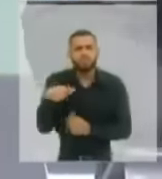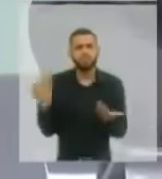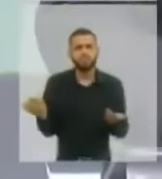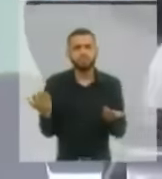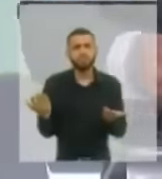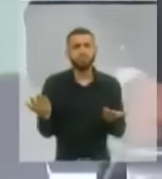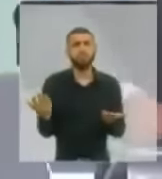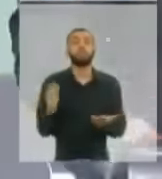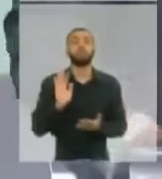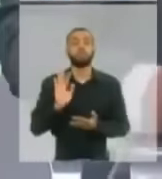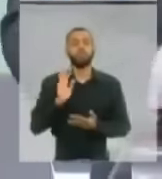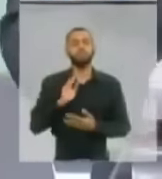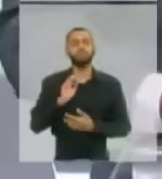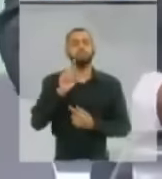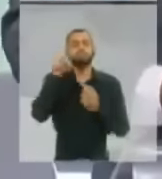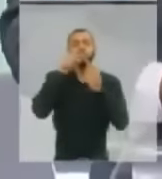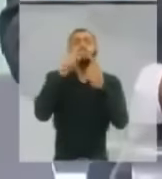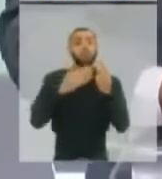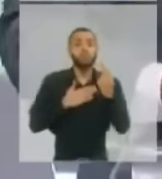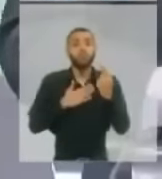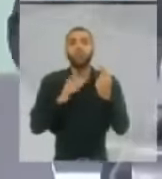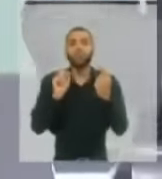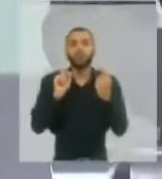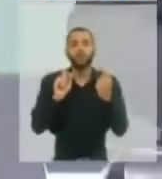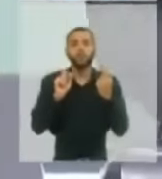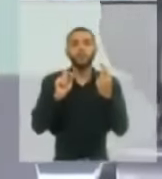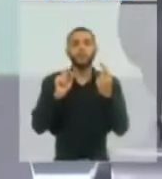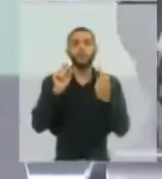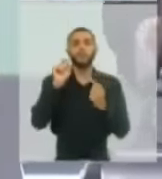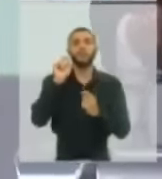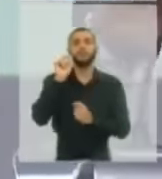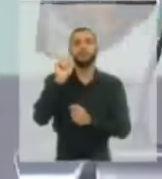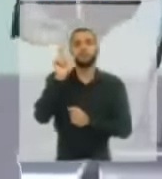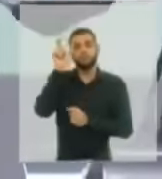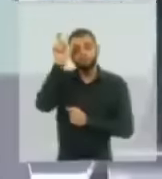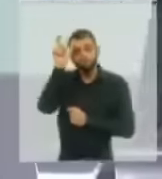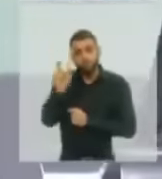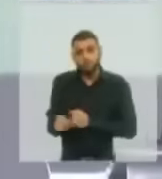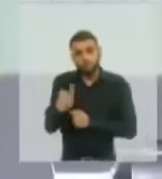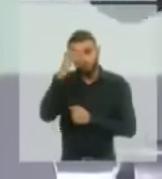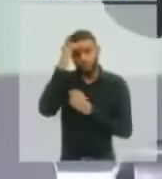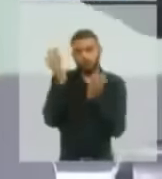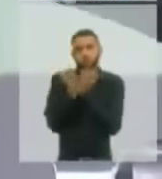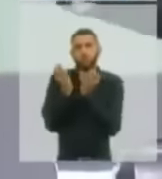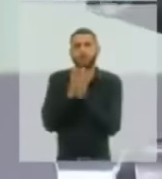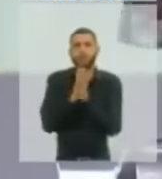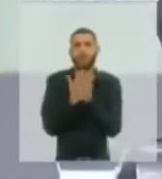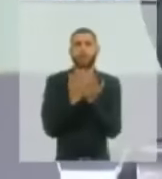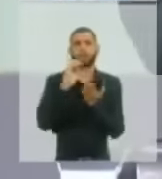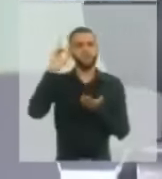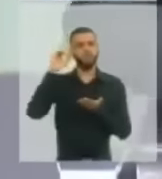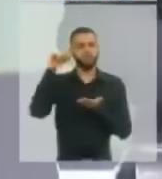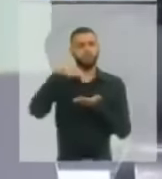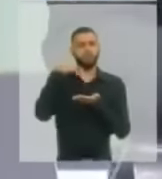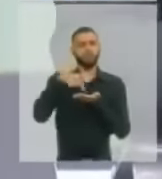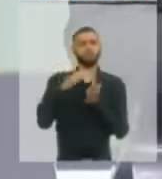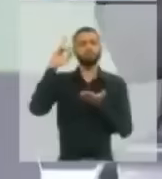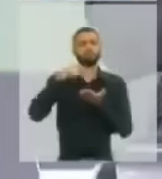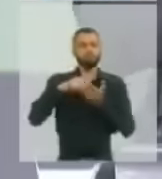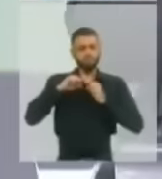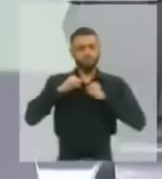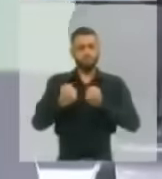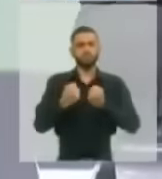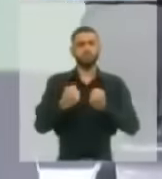chegar eu quero chegar que a arma do cristão é a palavra de deus é essa aqui é a bíblia bíblia do